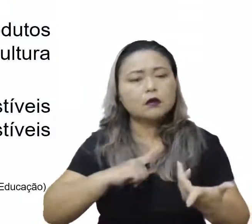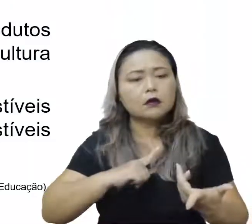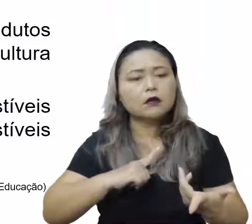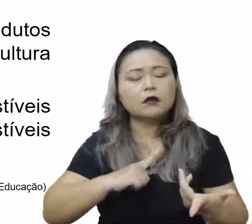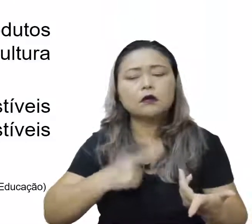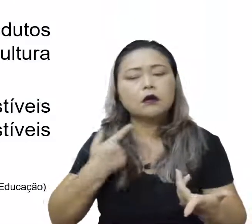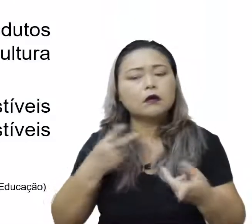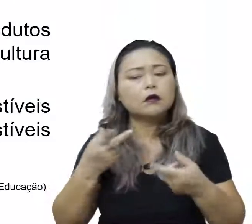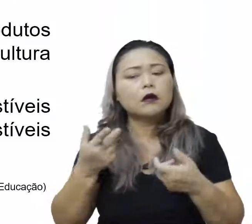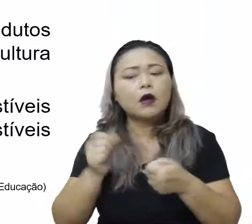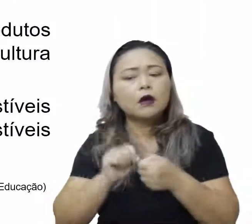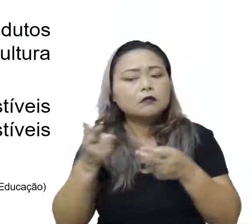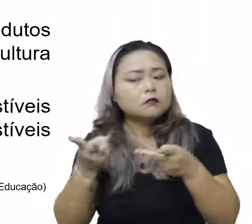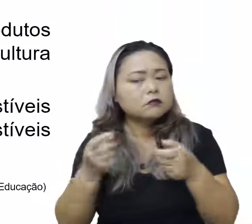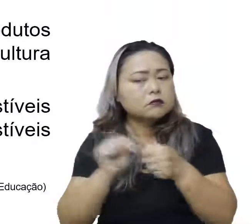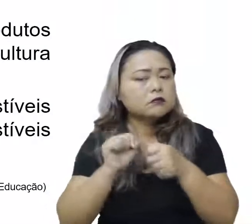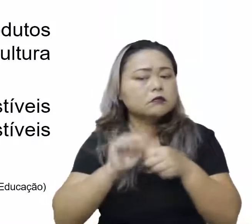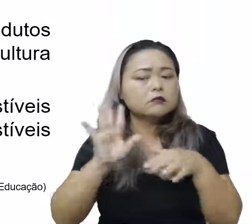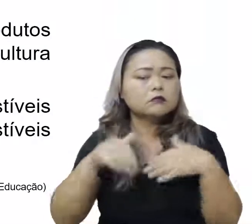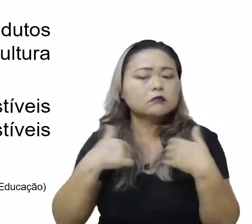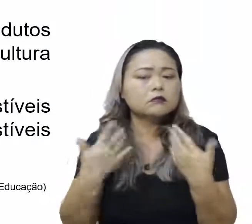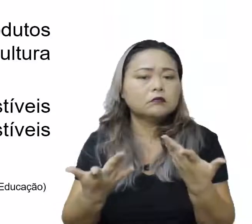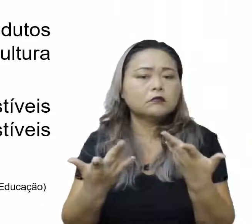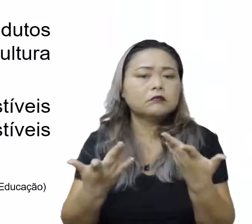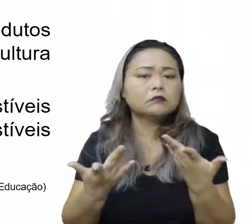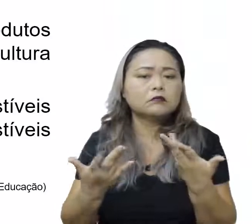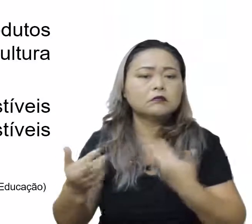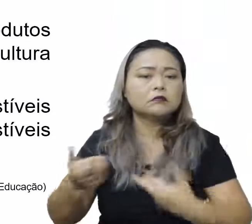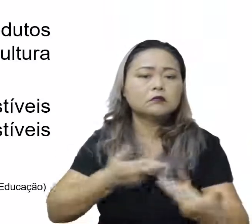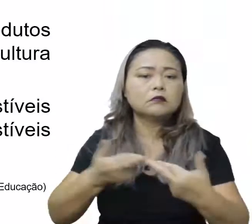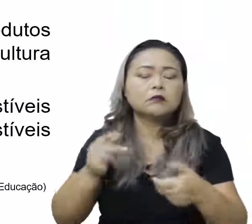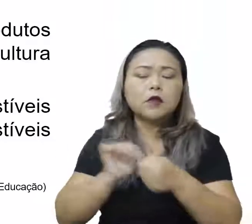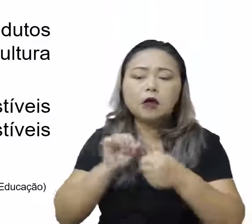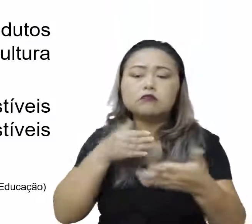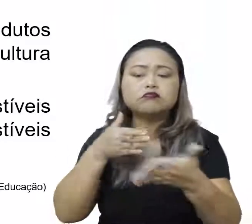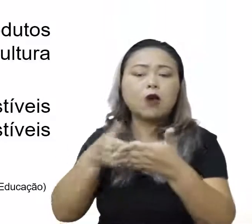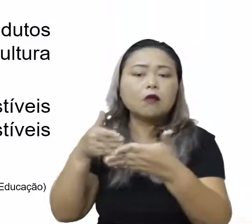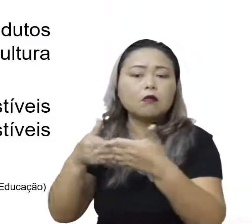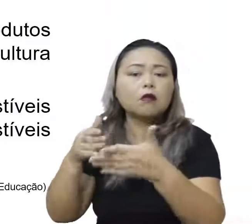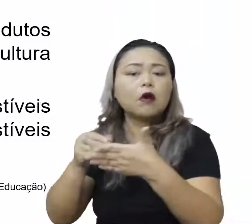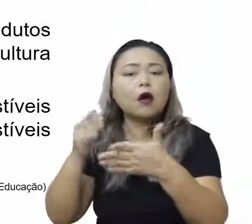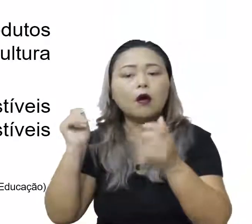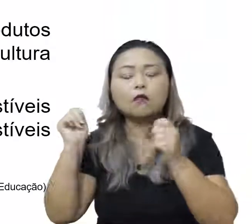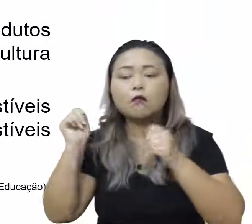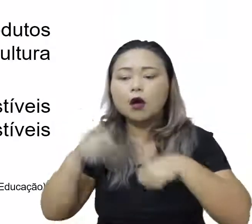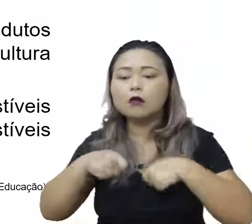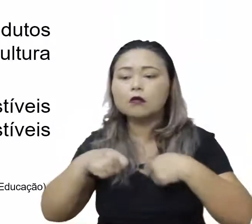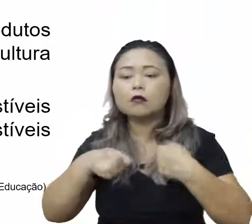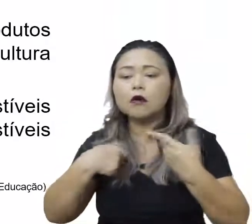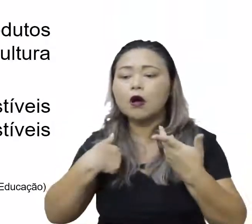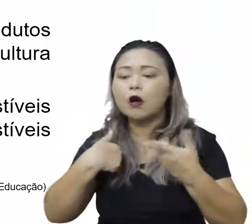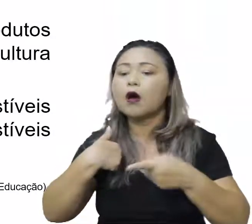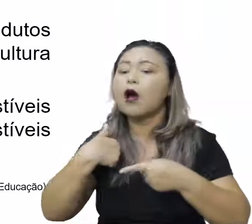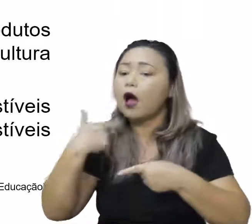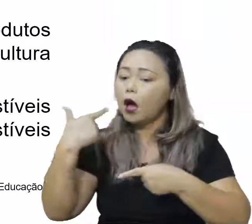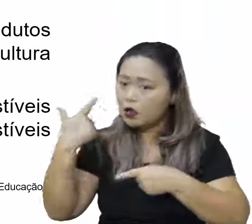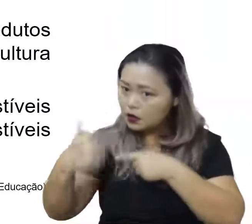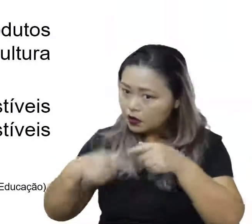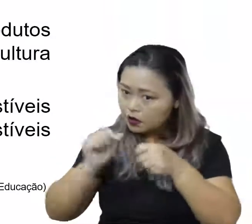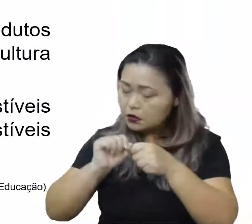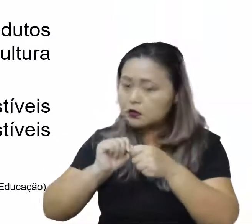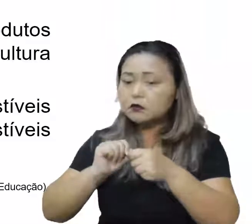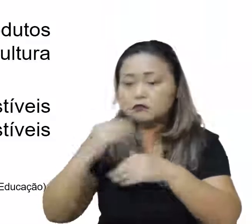conseguir reconhecer que os recursos renováveis são finitos, a gente está dando um grande passo.